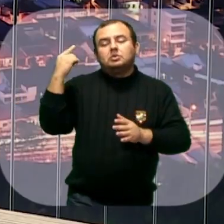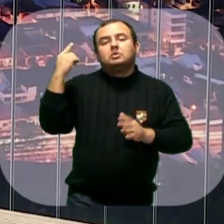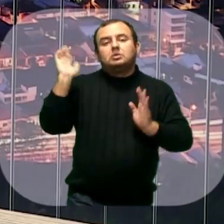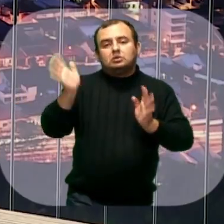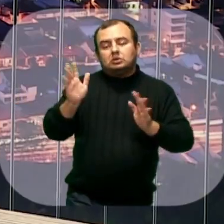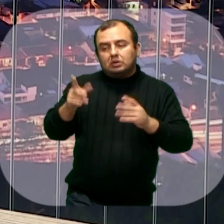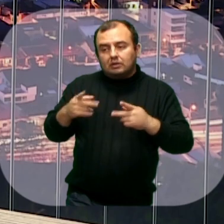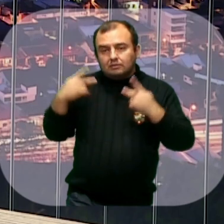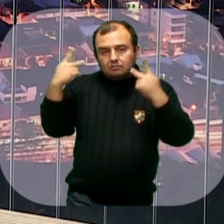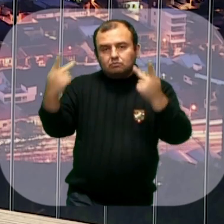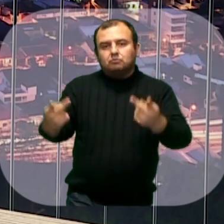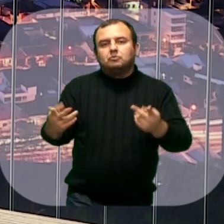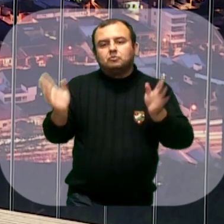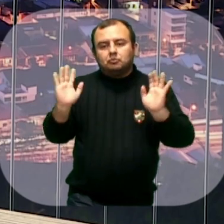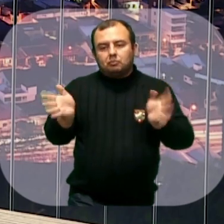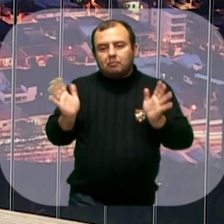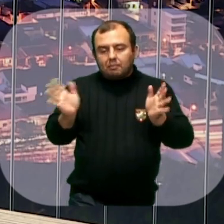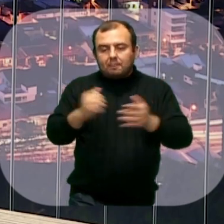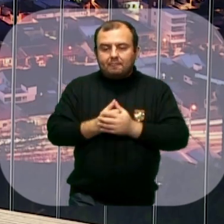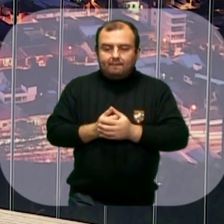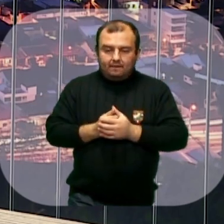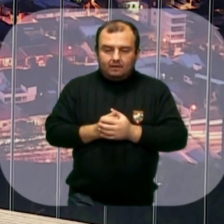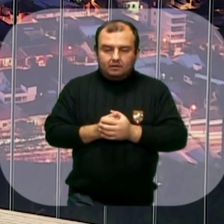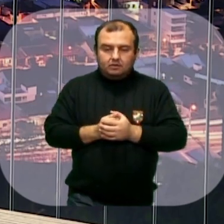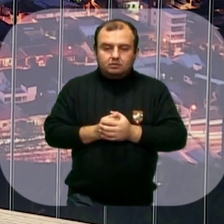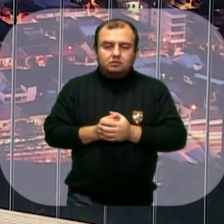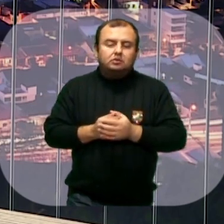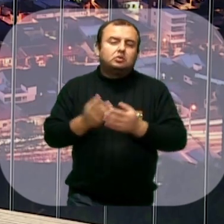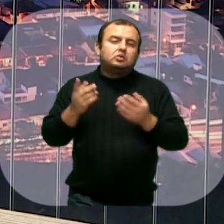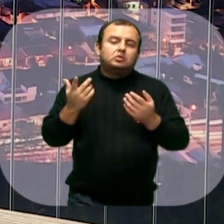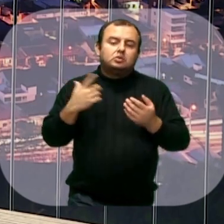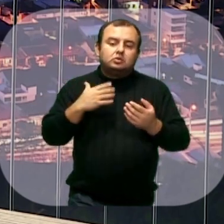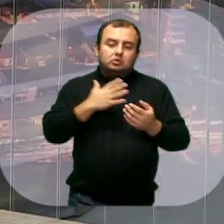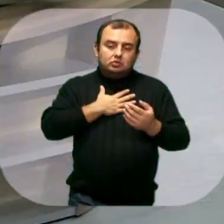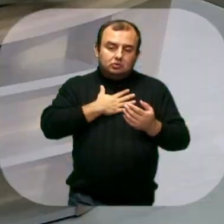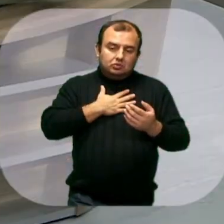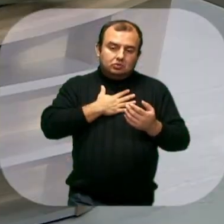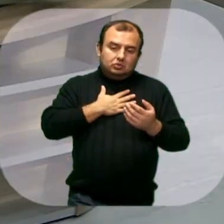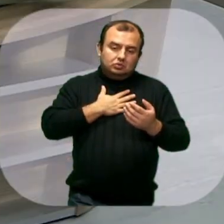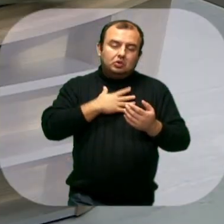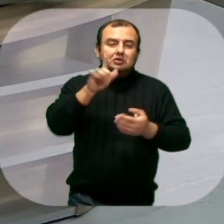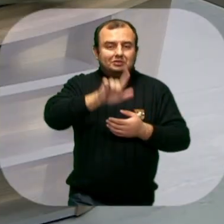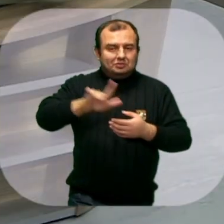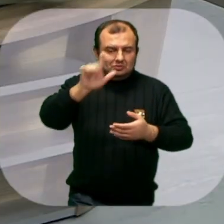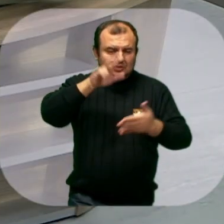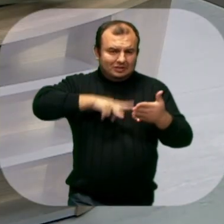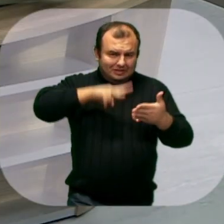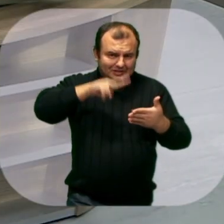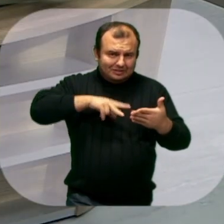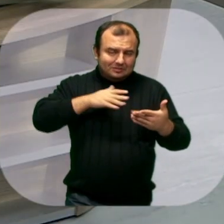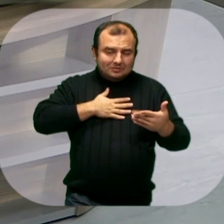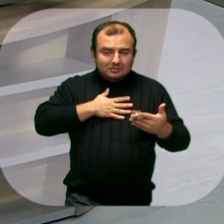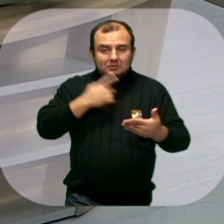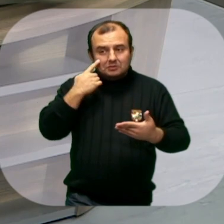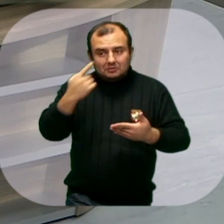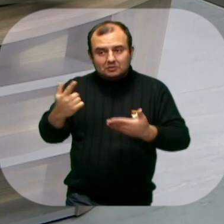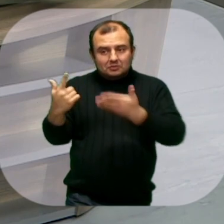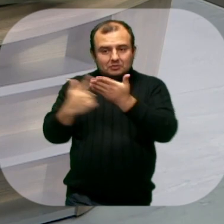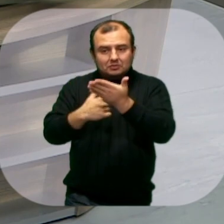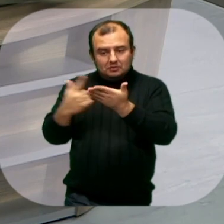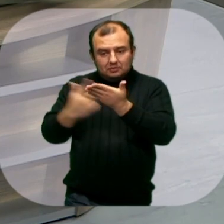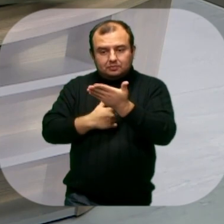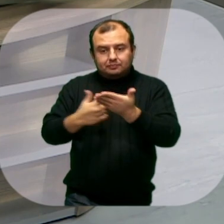lá, porque eu quero... É outra coisa, a gente que gosta de literatura, a hora que você vê um